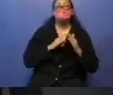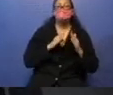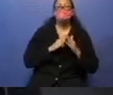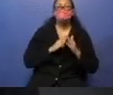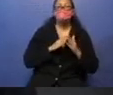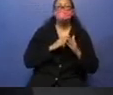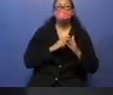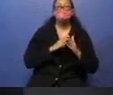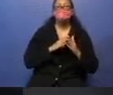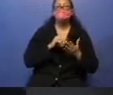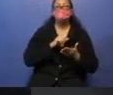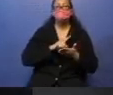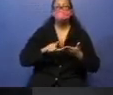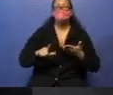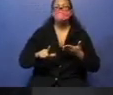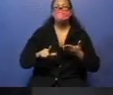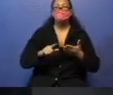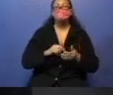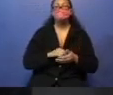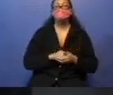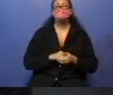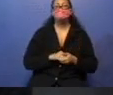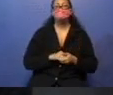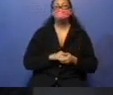cuidados importantes que nós devemos ter.